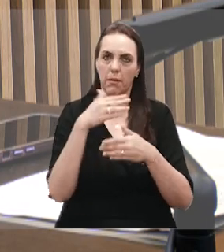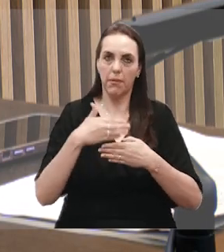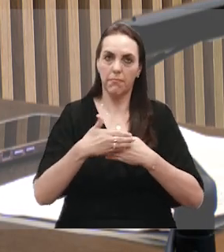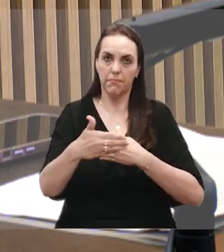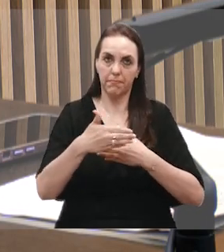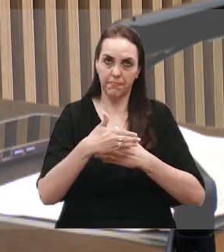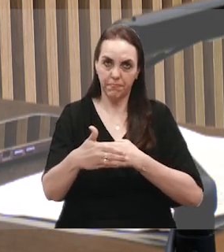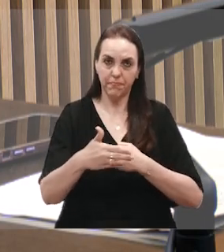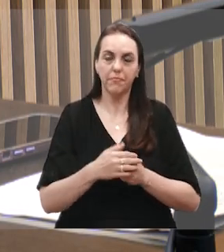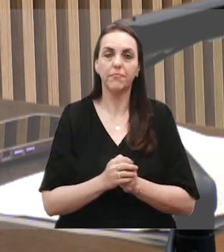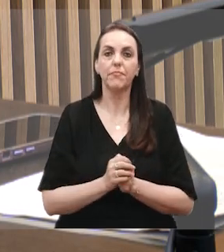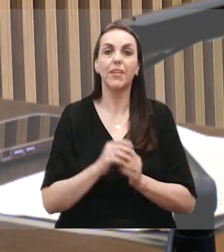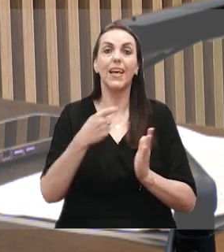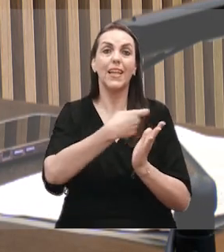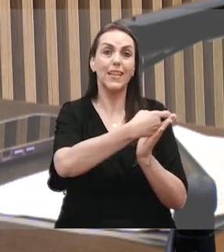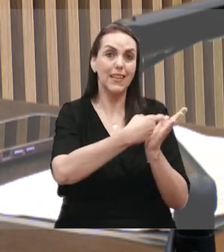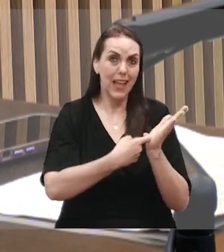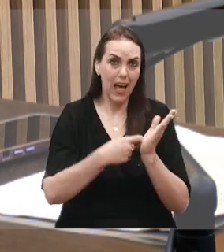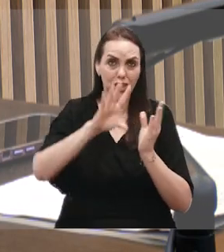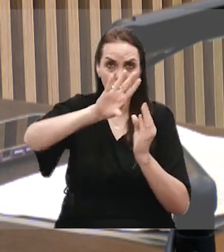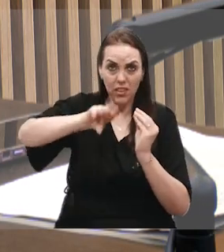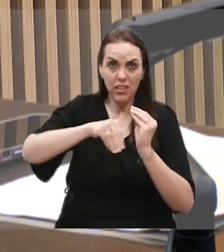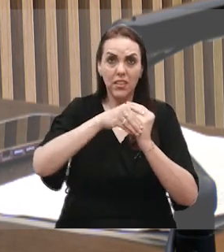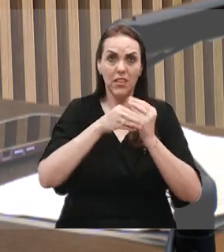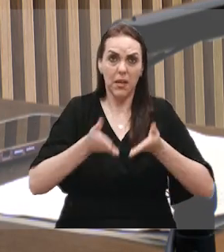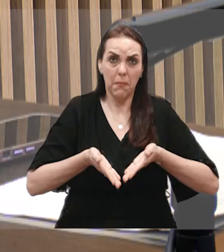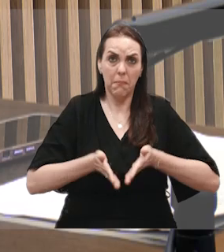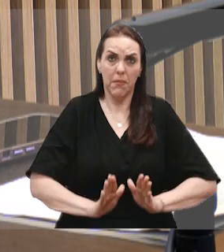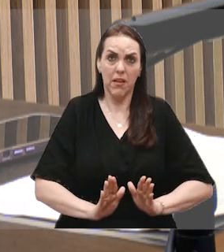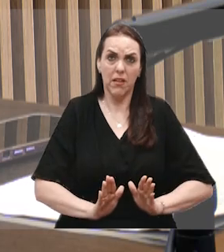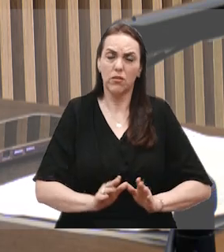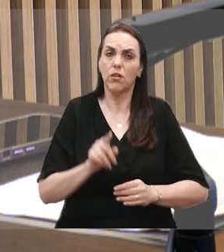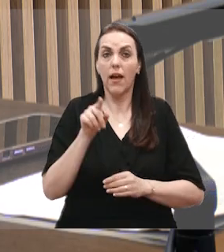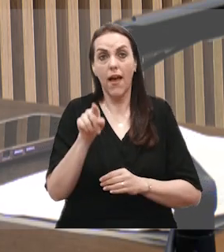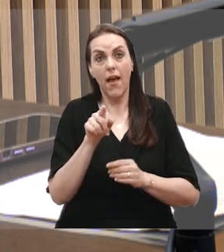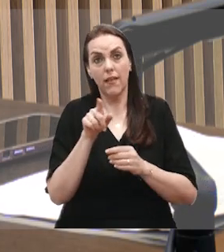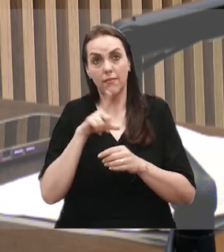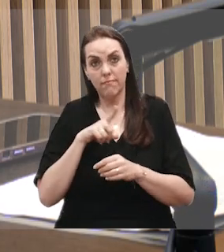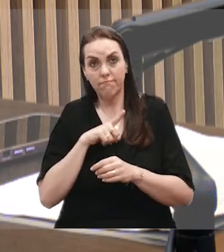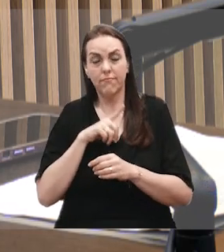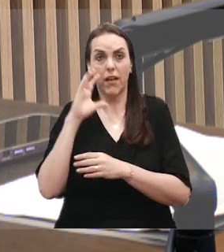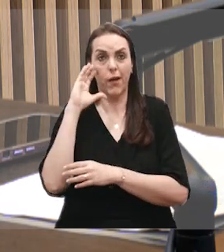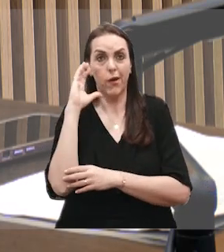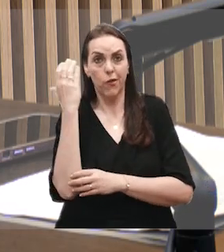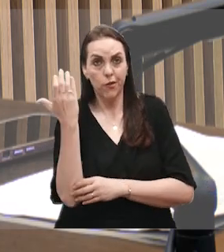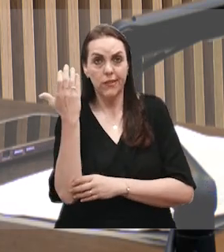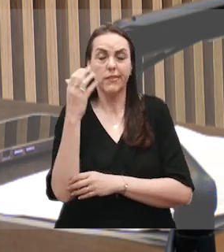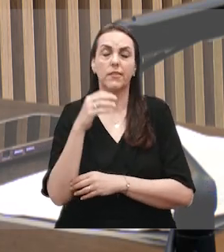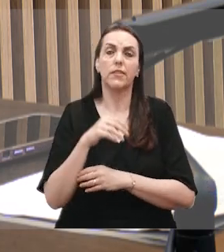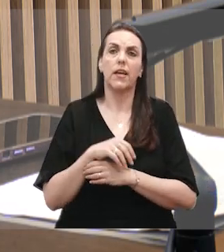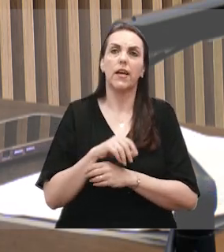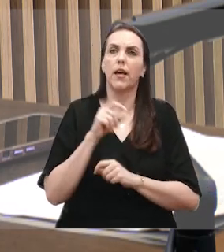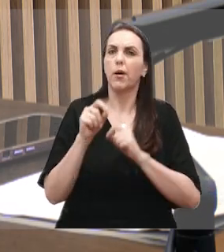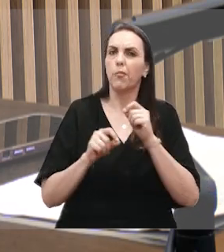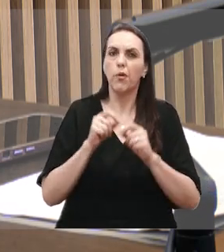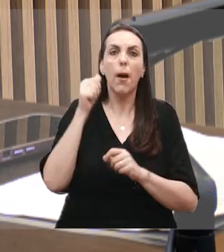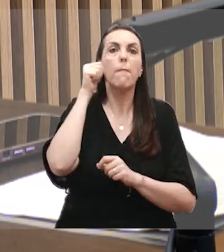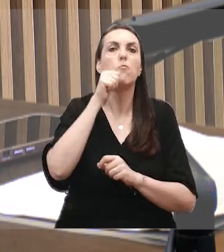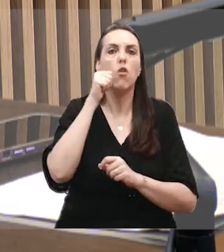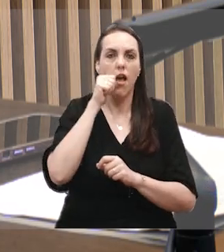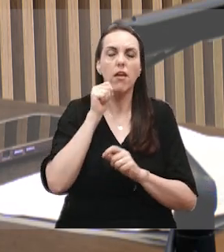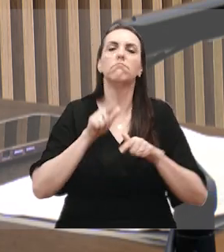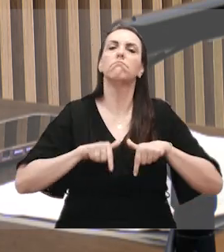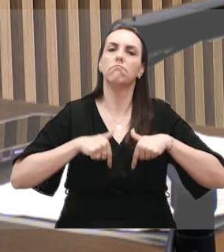A questão da taxa adicional dos partos. Se essa ou outra situação acontecer com a questão das mulheres, vai